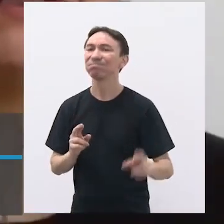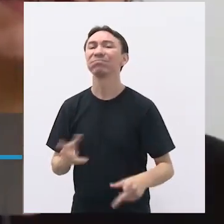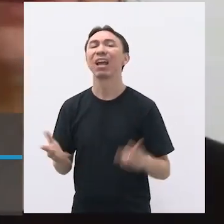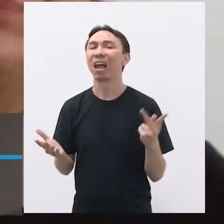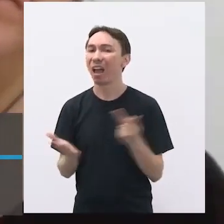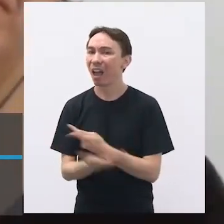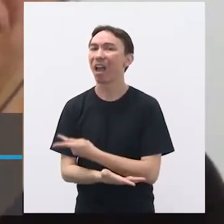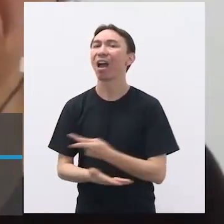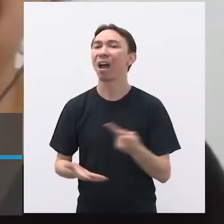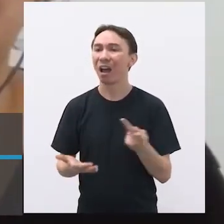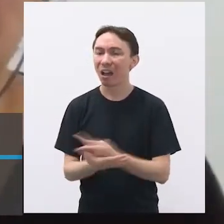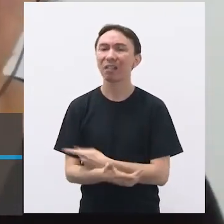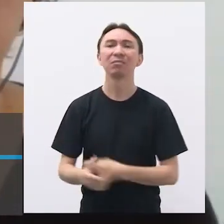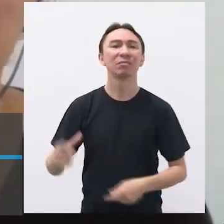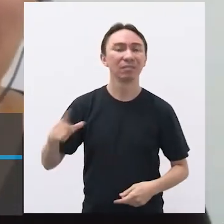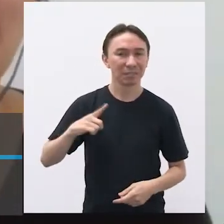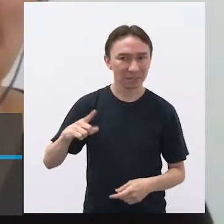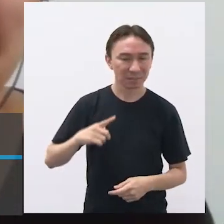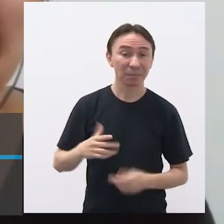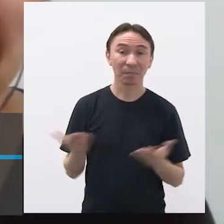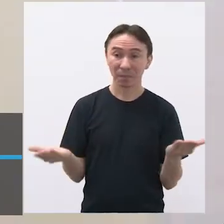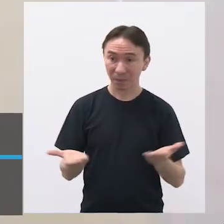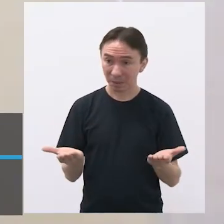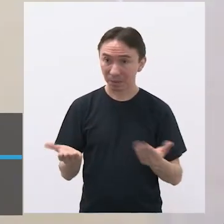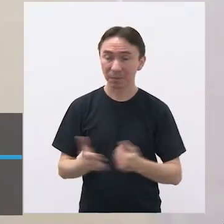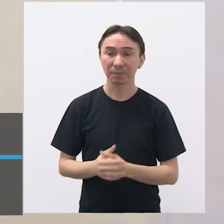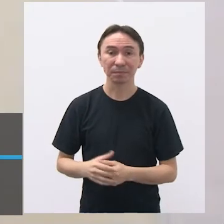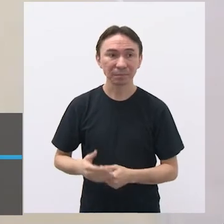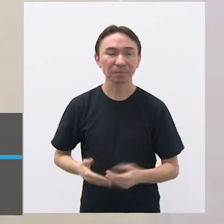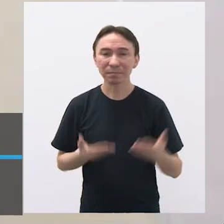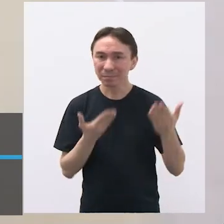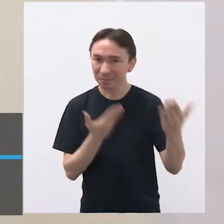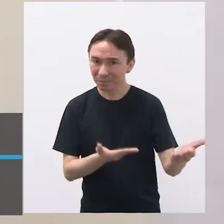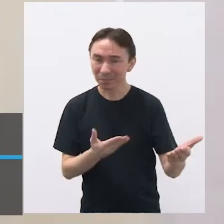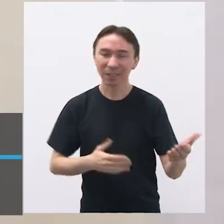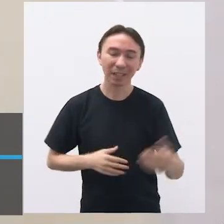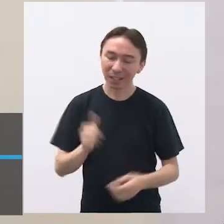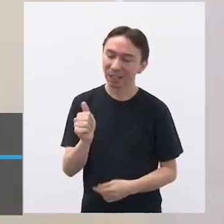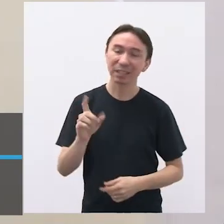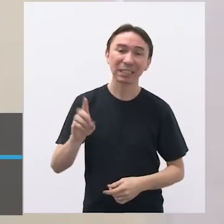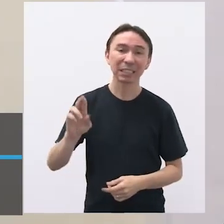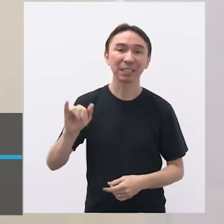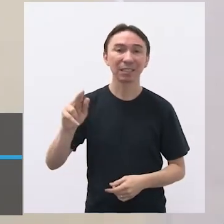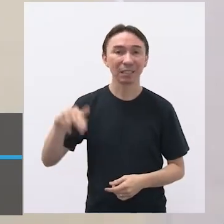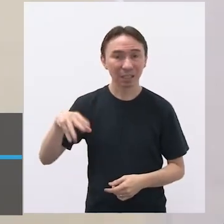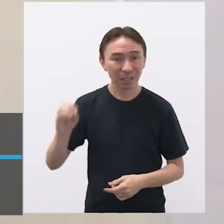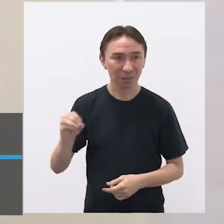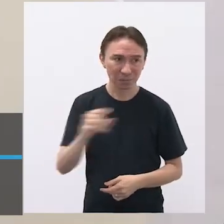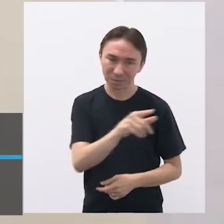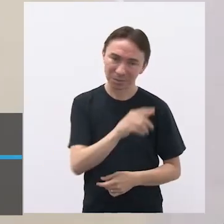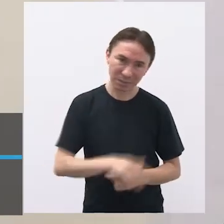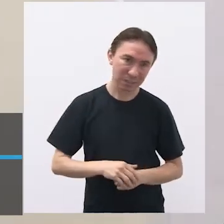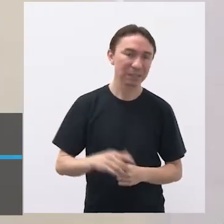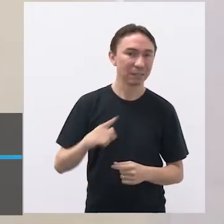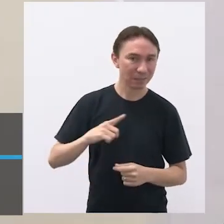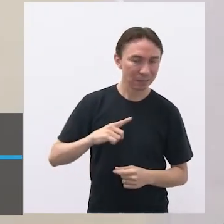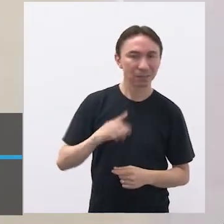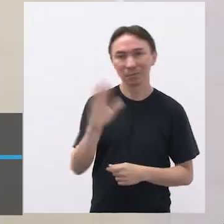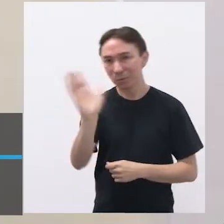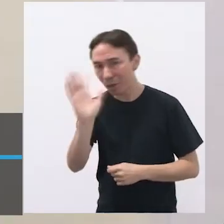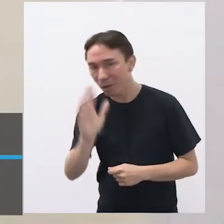Legal, bacana. Eu passo minha palavra ao Adriano para se despedir, passo a você.